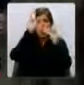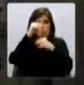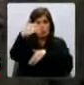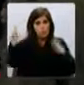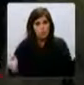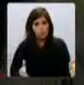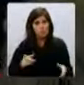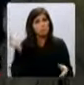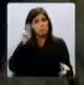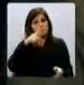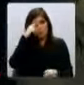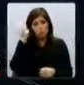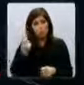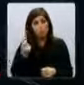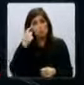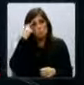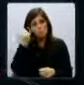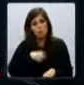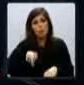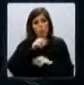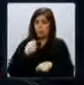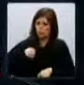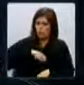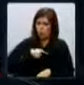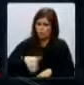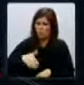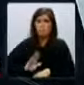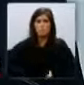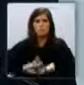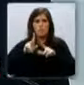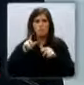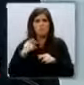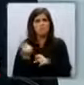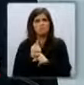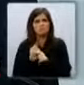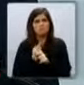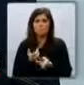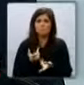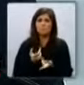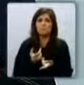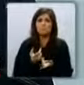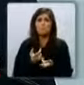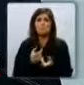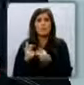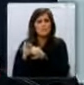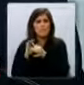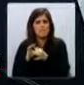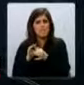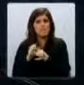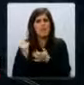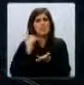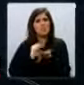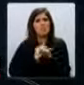uma novidade. Nós vamos desenvolver a iniciativa, em parceria, sempre, como é evidente, de um novo recenseamento da